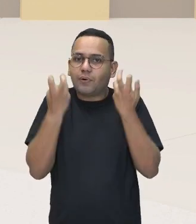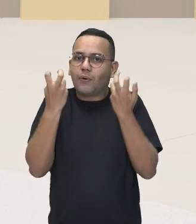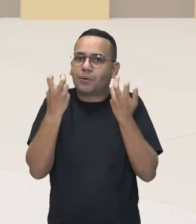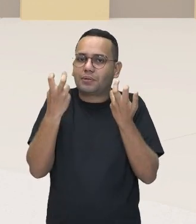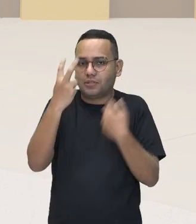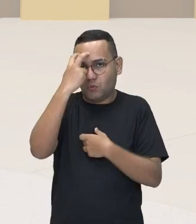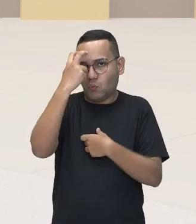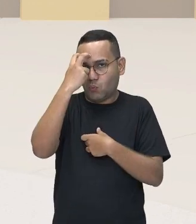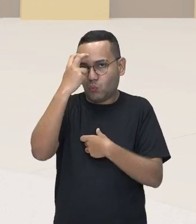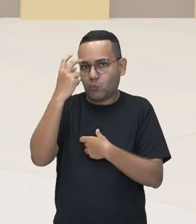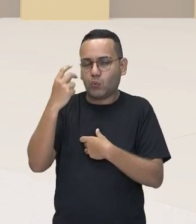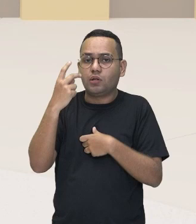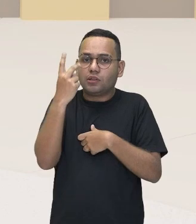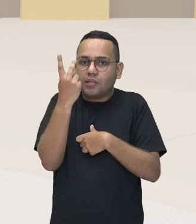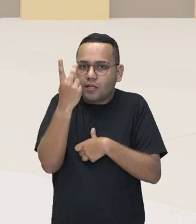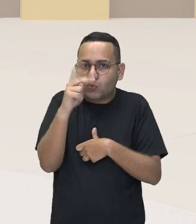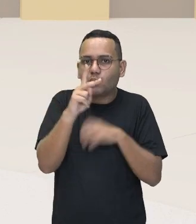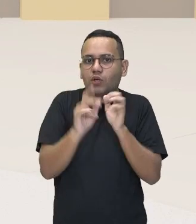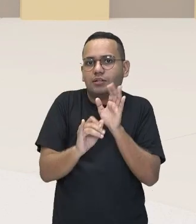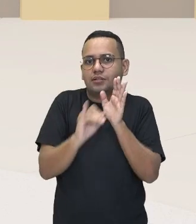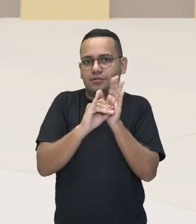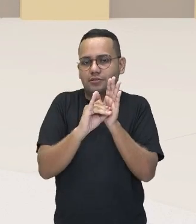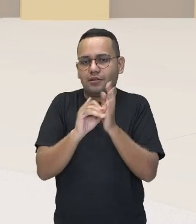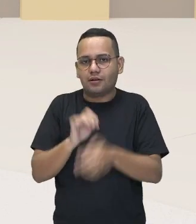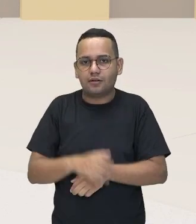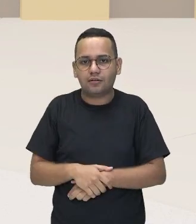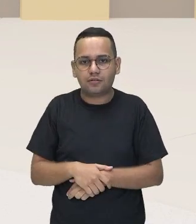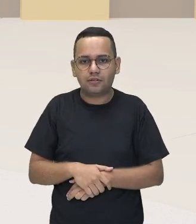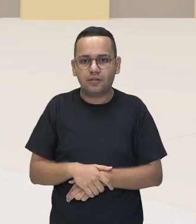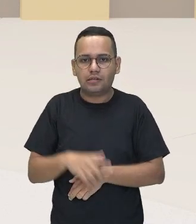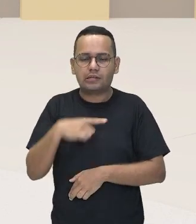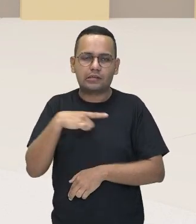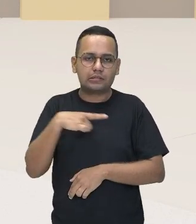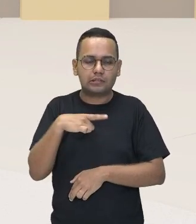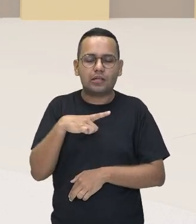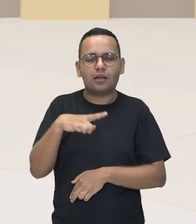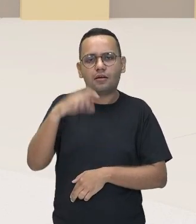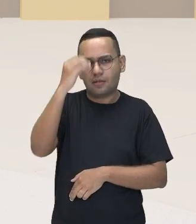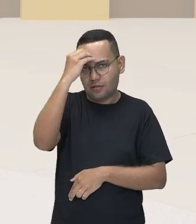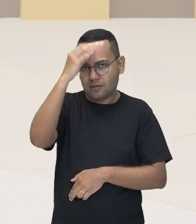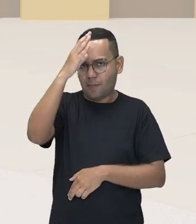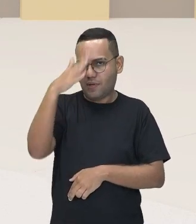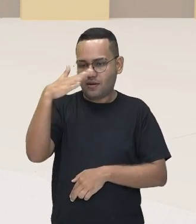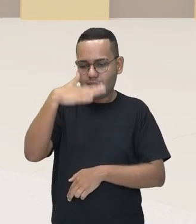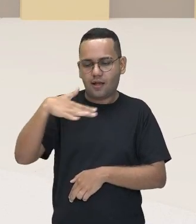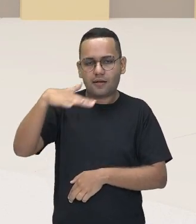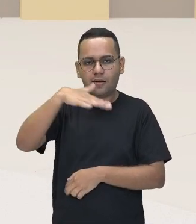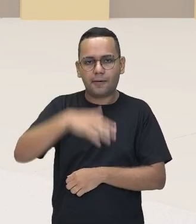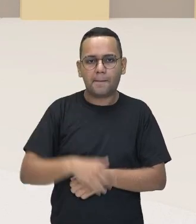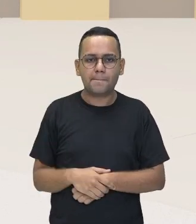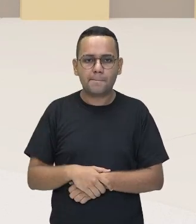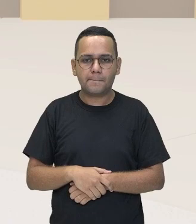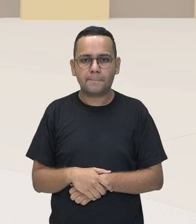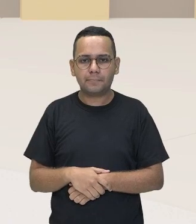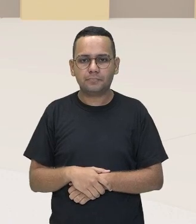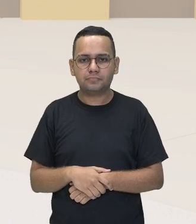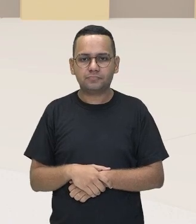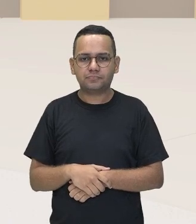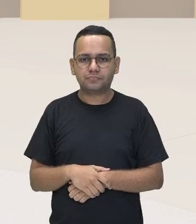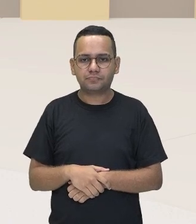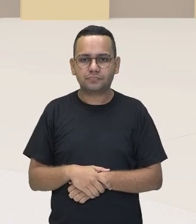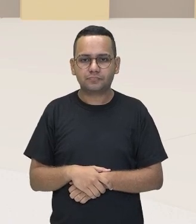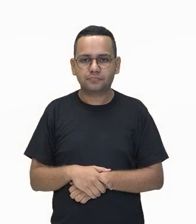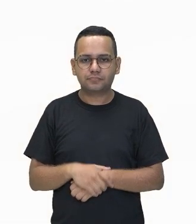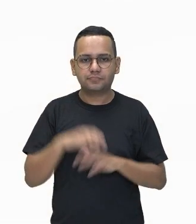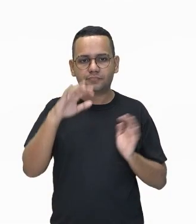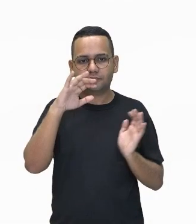tua identidade que gera, então, né, esses saberes culturais. Acompanha ali comigo, nós temos, então, eu trago para vocês, então, o